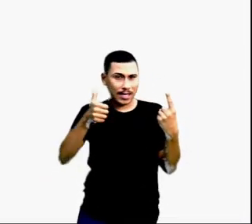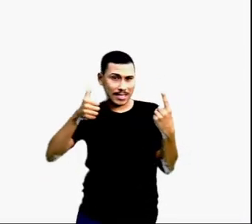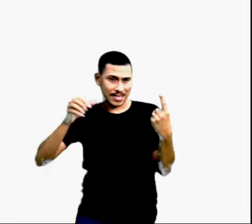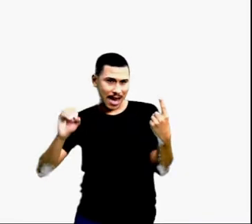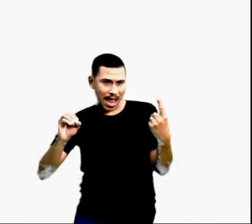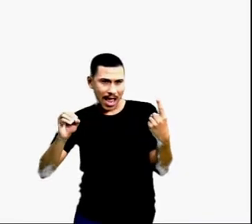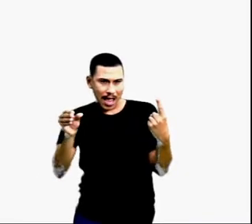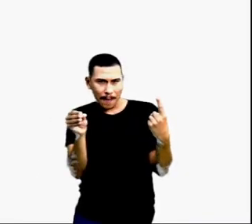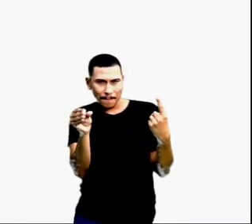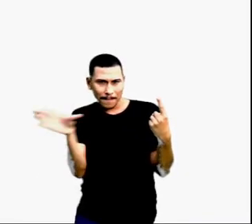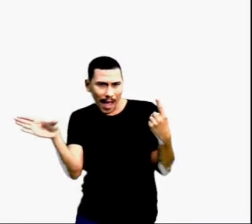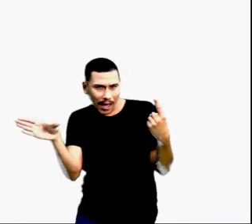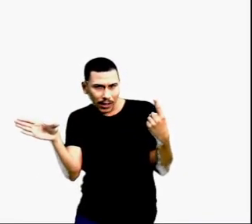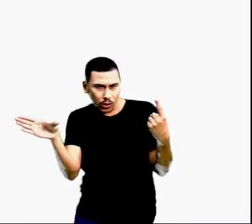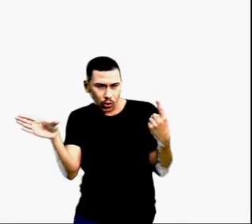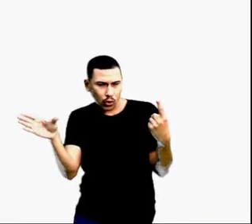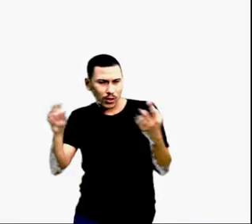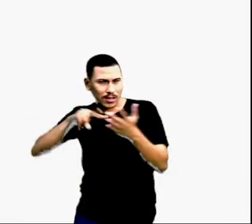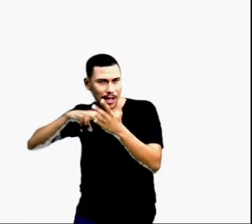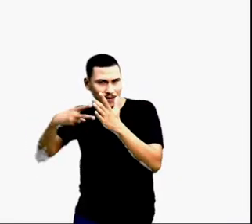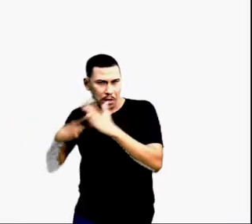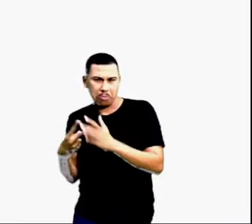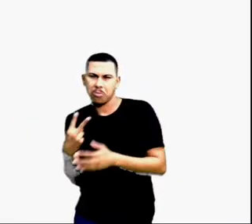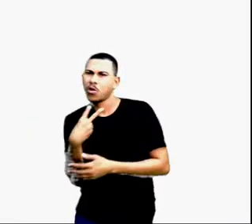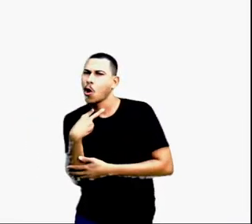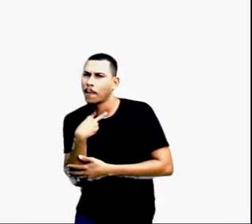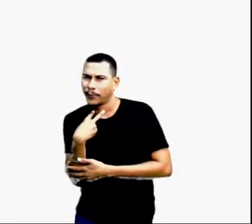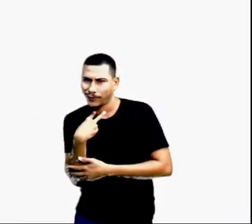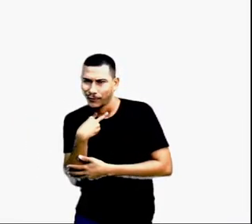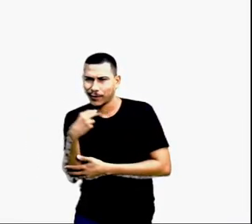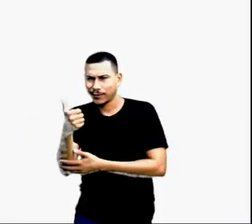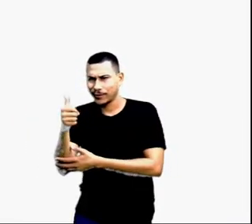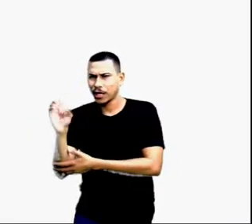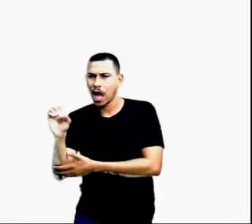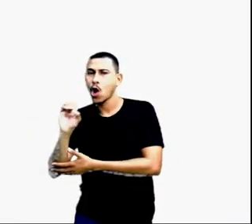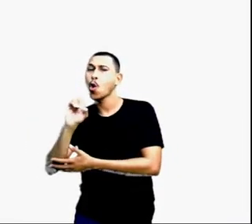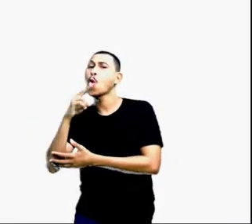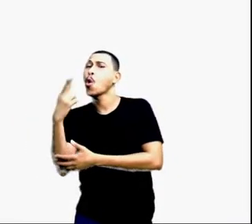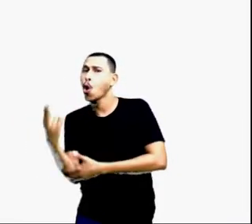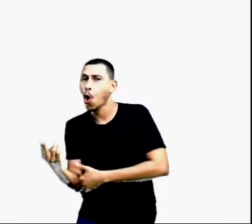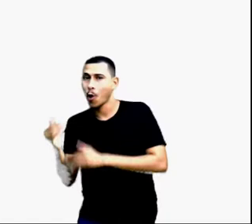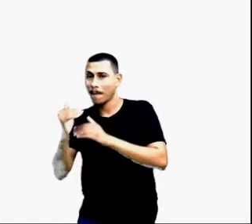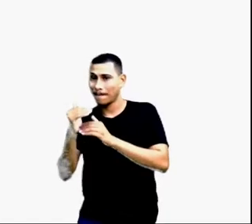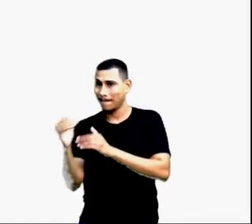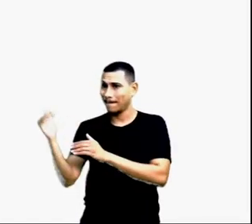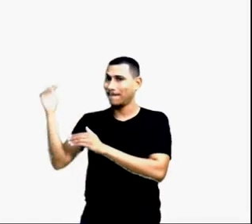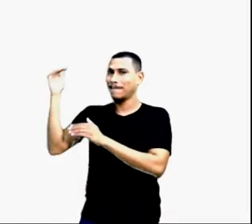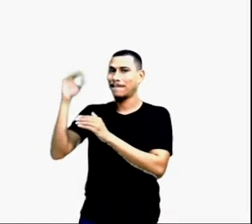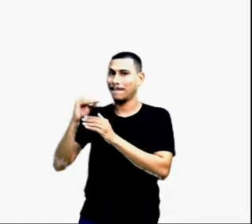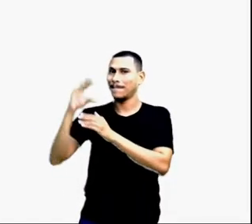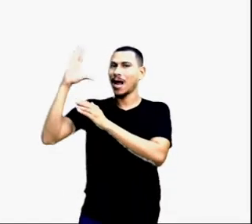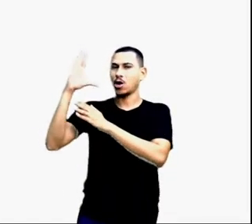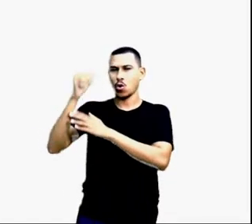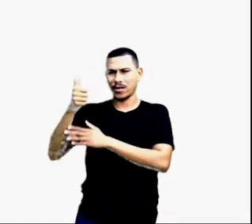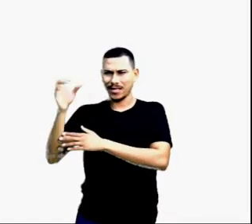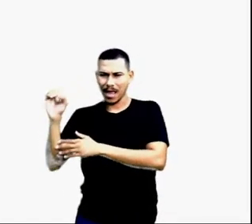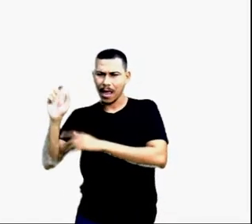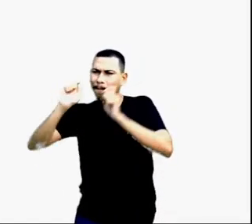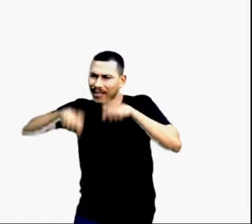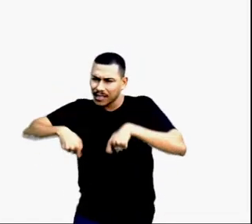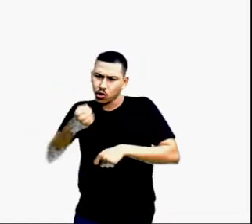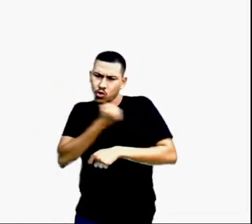aberto nesse intervalo quer dizer que não pode ser 10 ou maior número tem que ficar menor